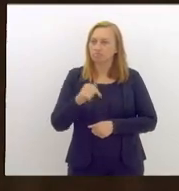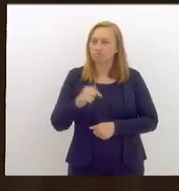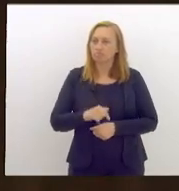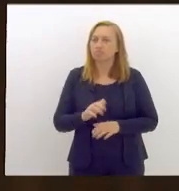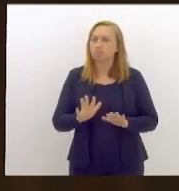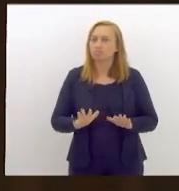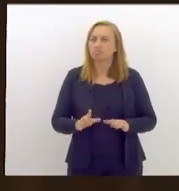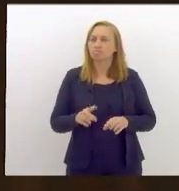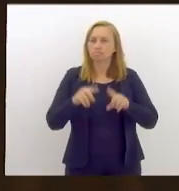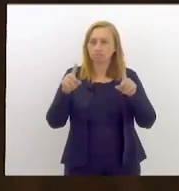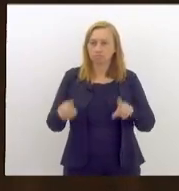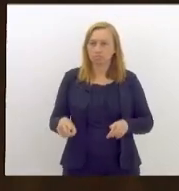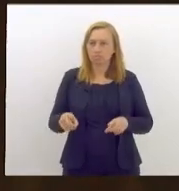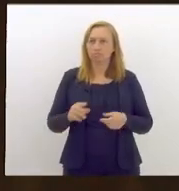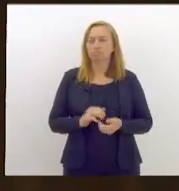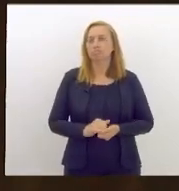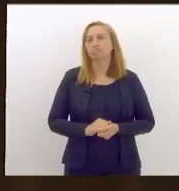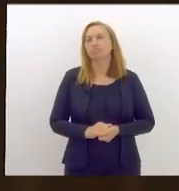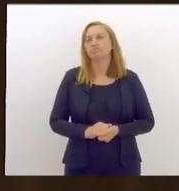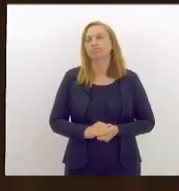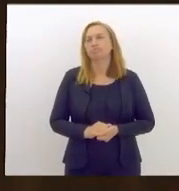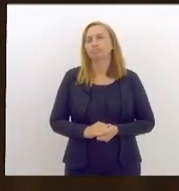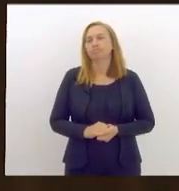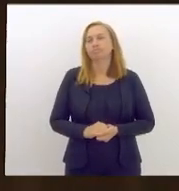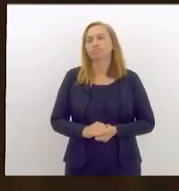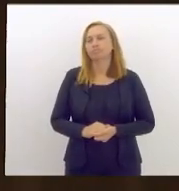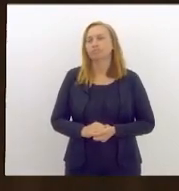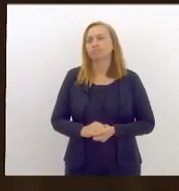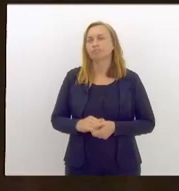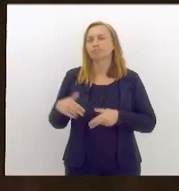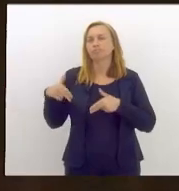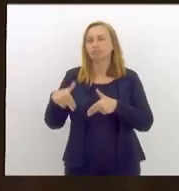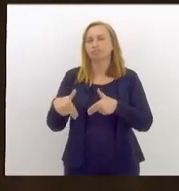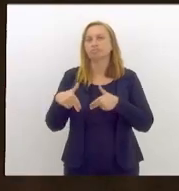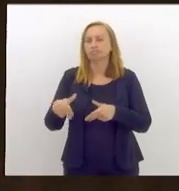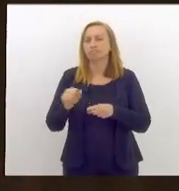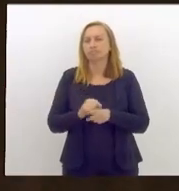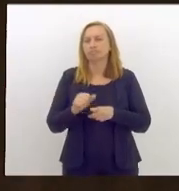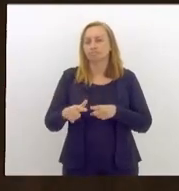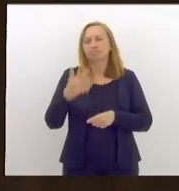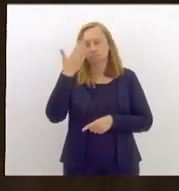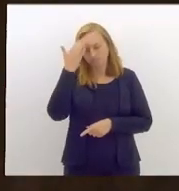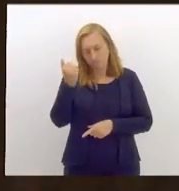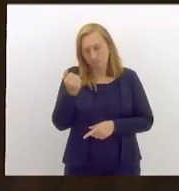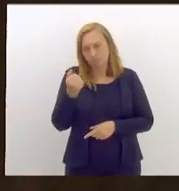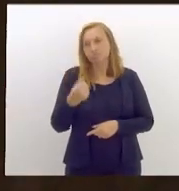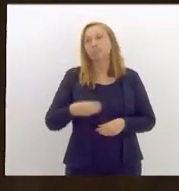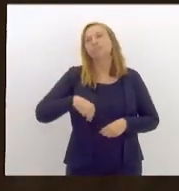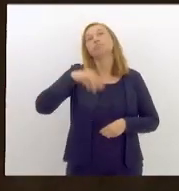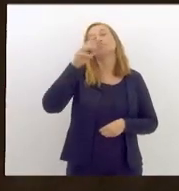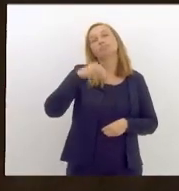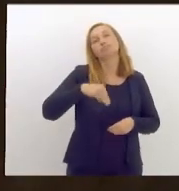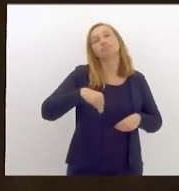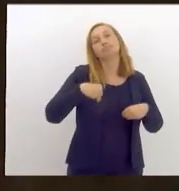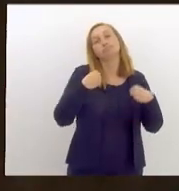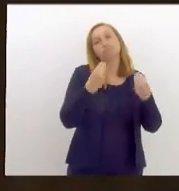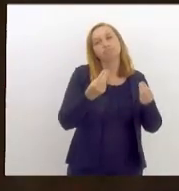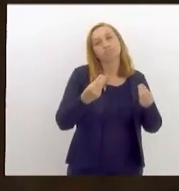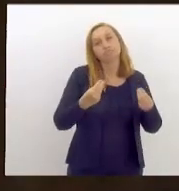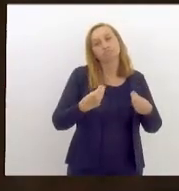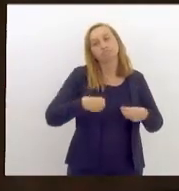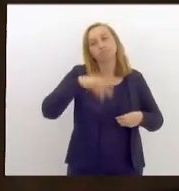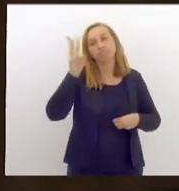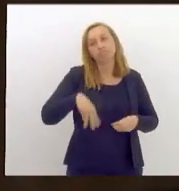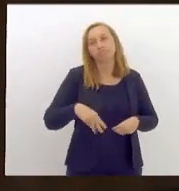os servidores que compõem Essa militância de aluguel eu sei exatamente para quem ficaram